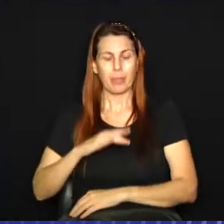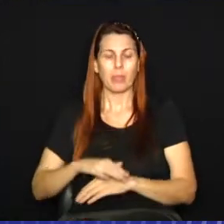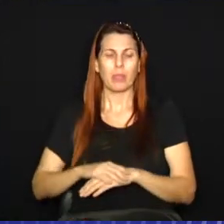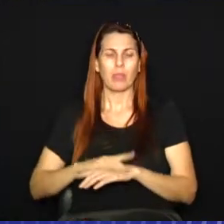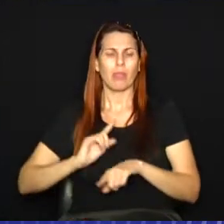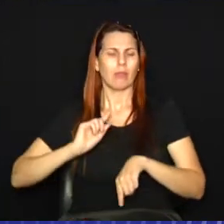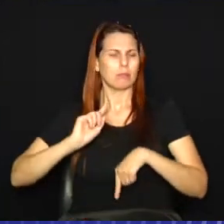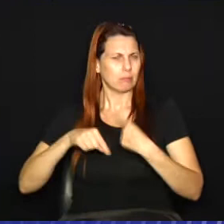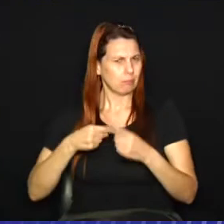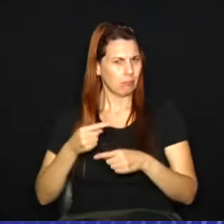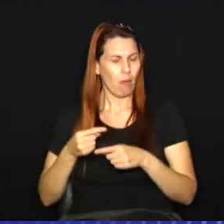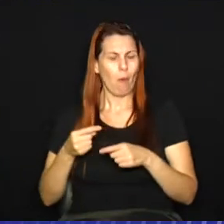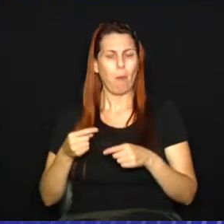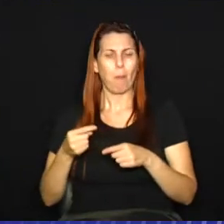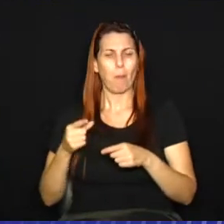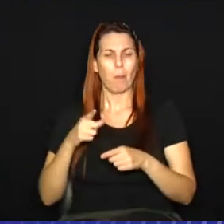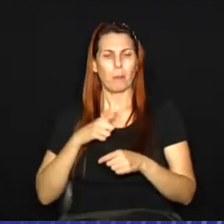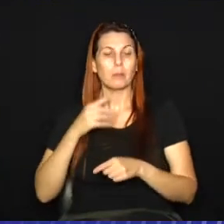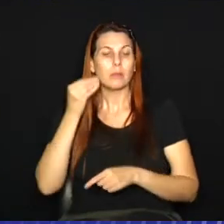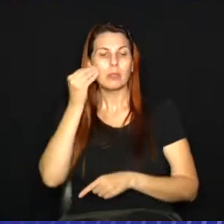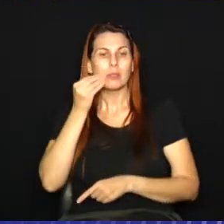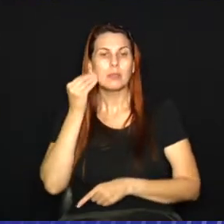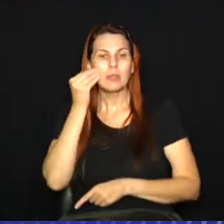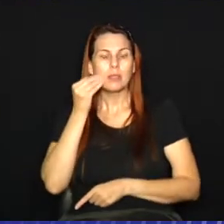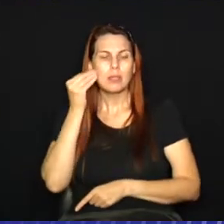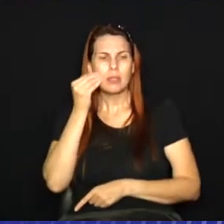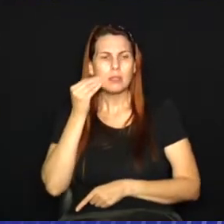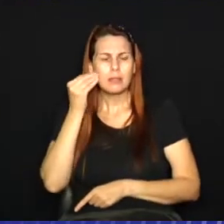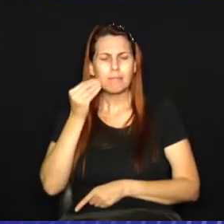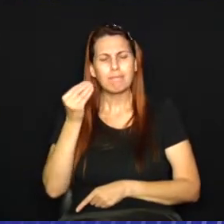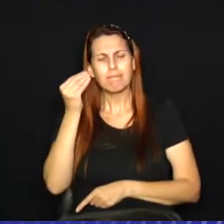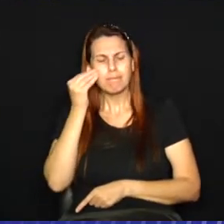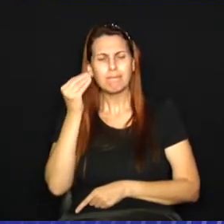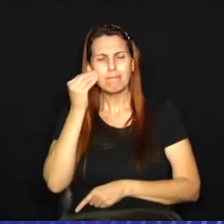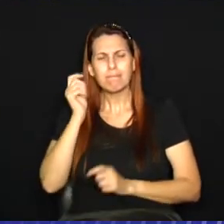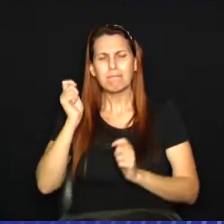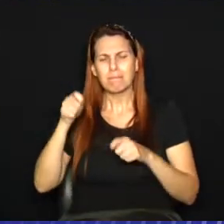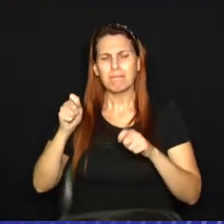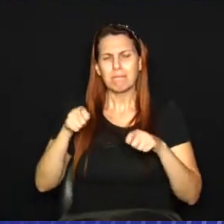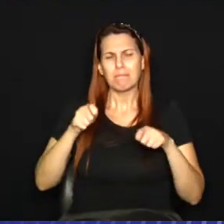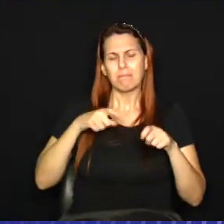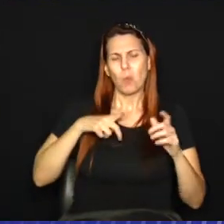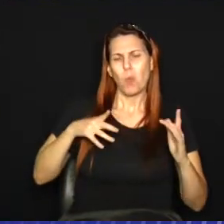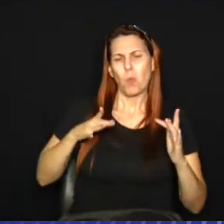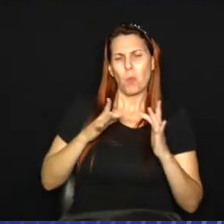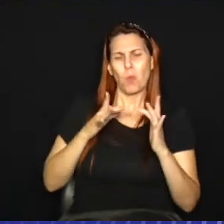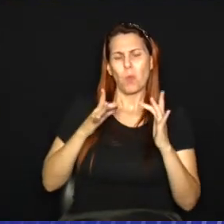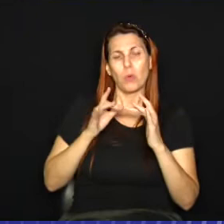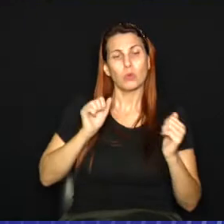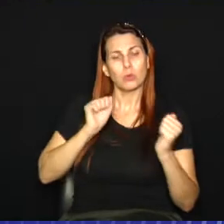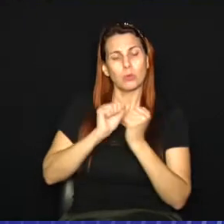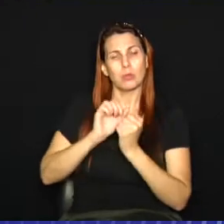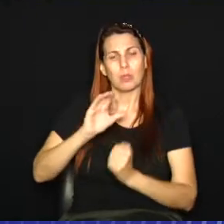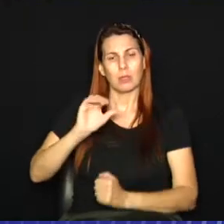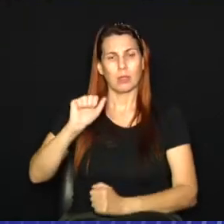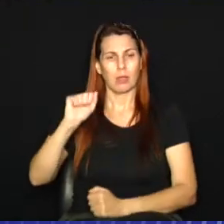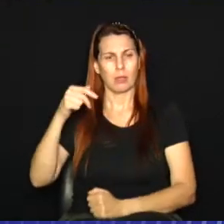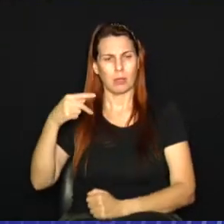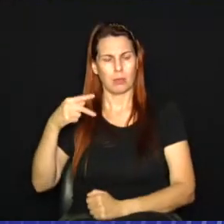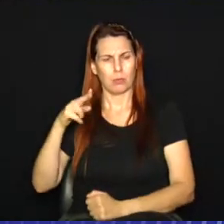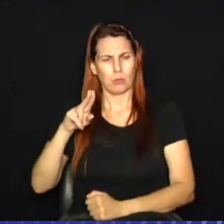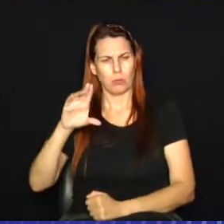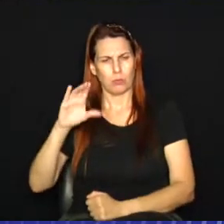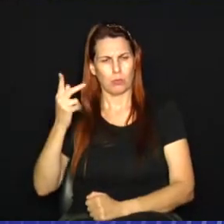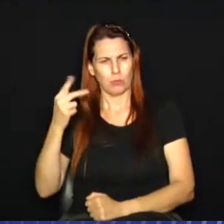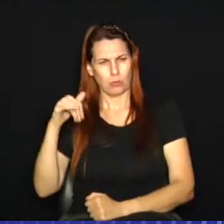encontros, fez uma experiência vocacional por 1 ano, em 1989, com os capuchinhos na cidade de Birigui, São